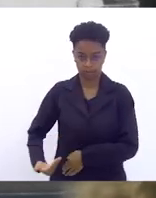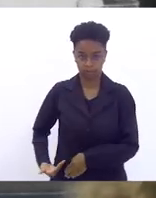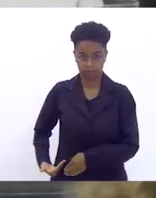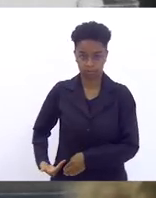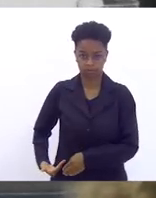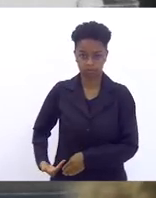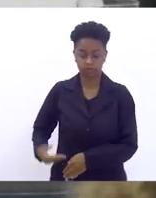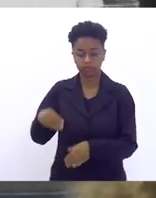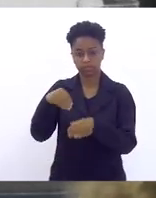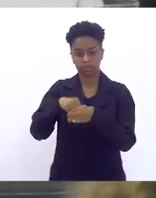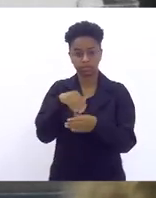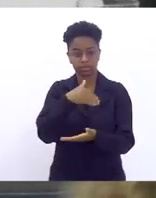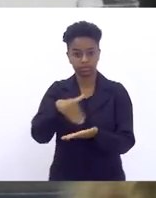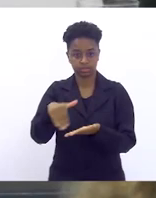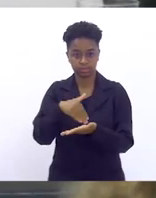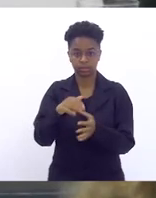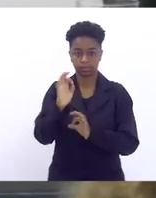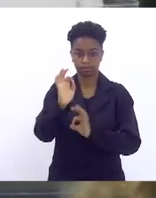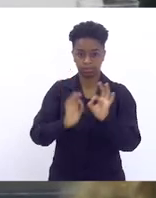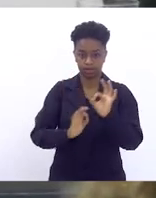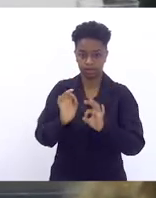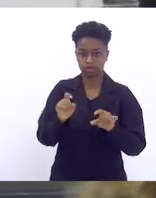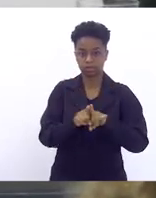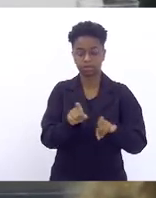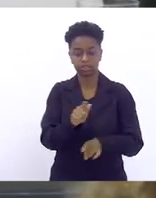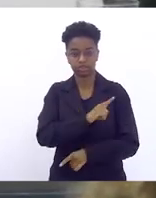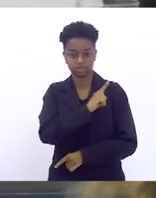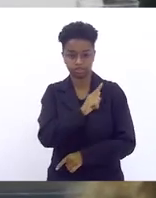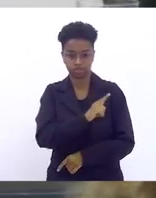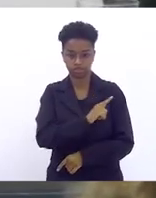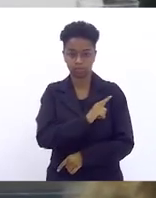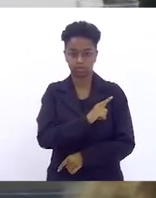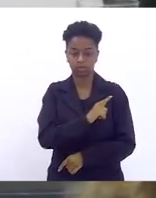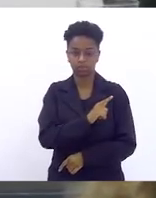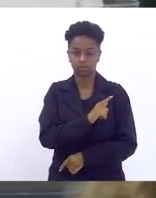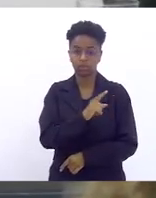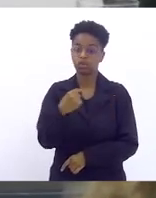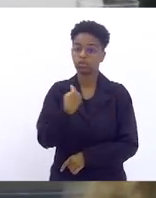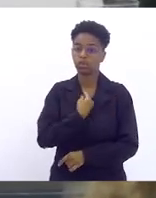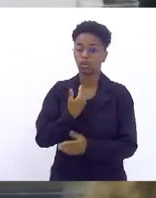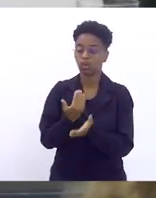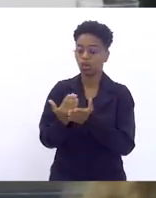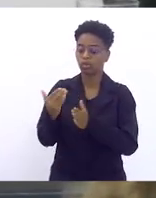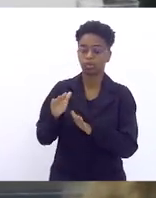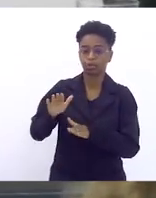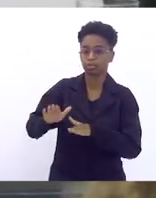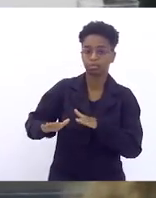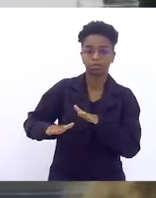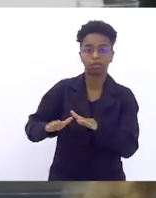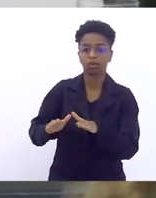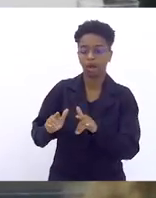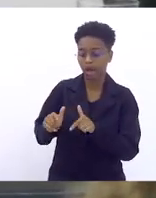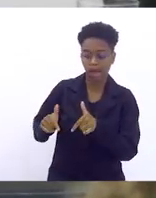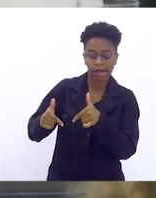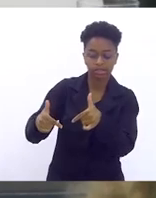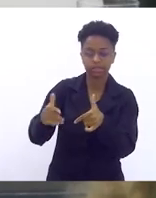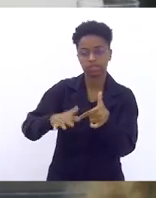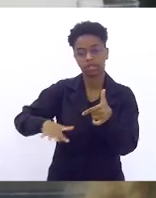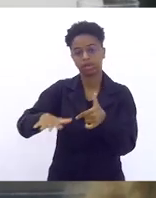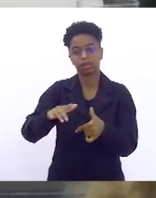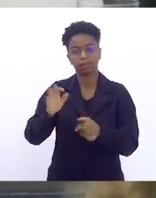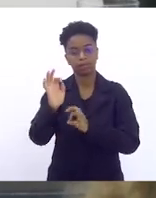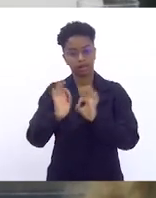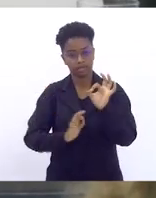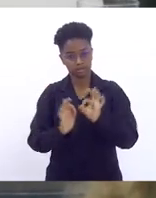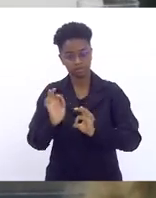lá na secretaria de planejamento de gestão então começamos a dar os primeiros passos dentro dessa lógica do planejamento e